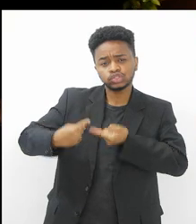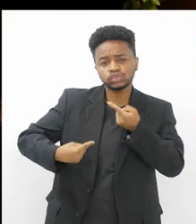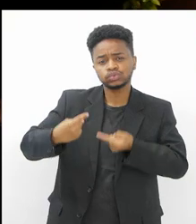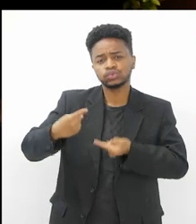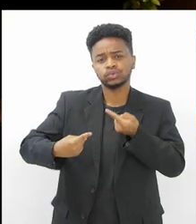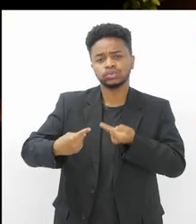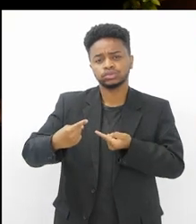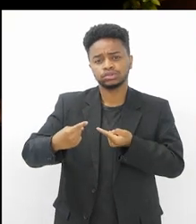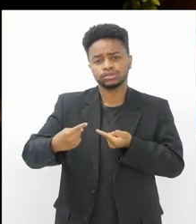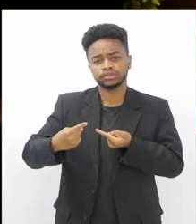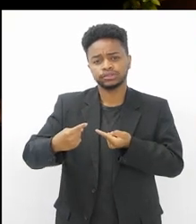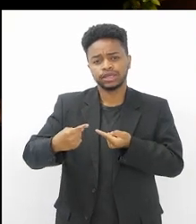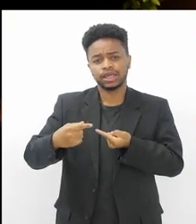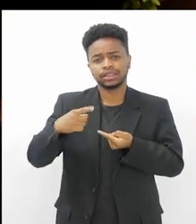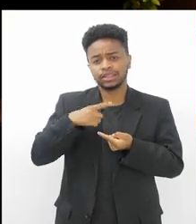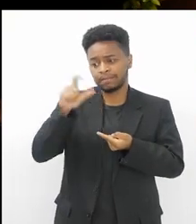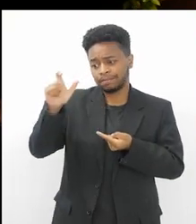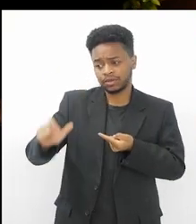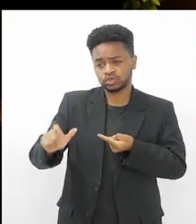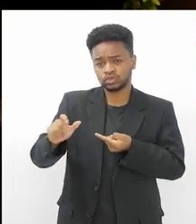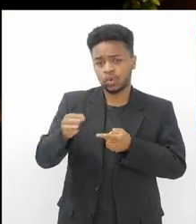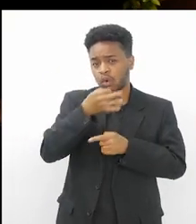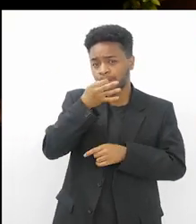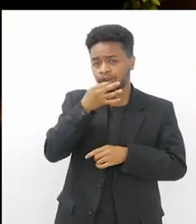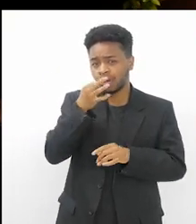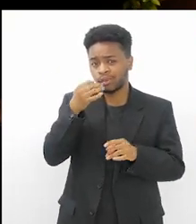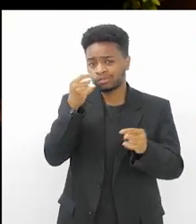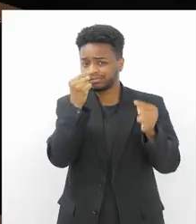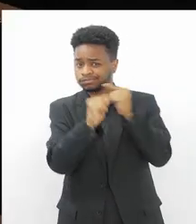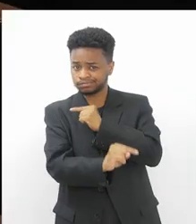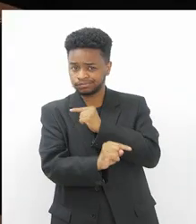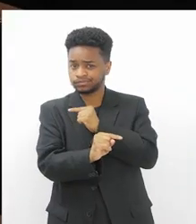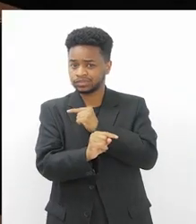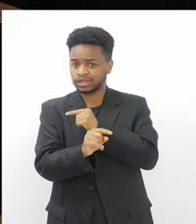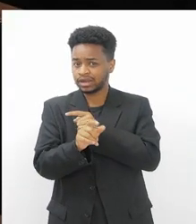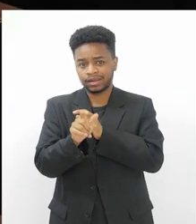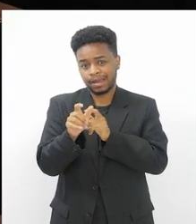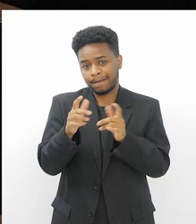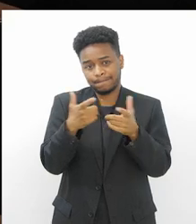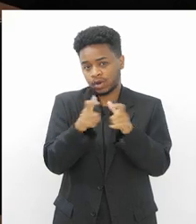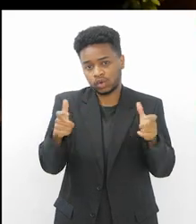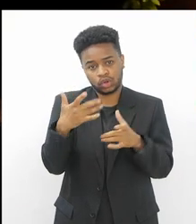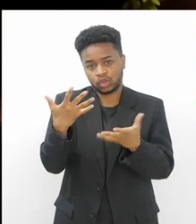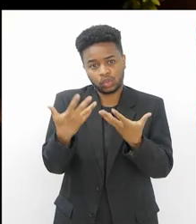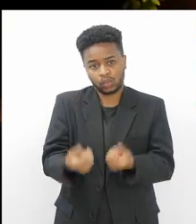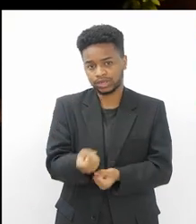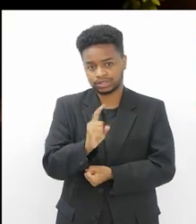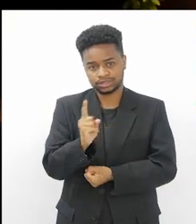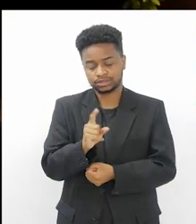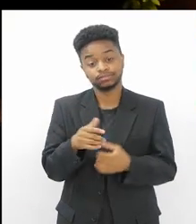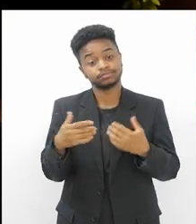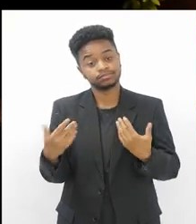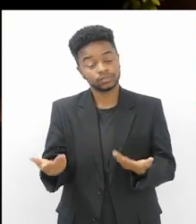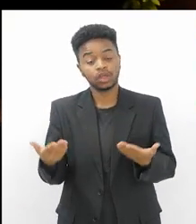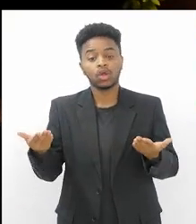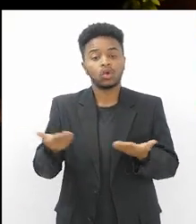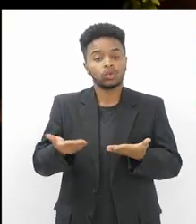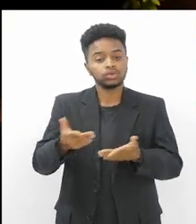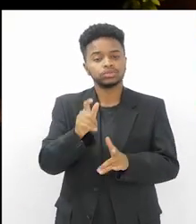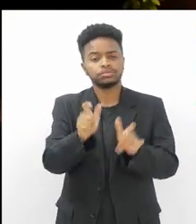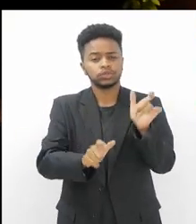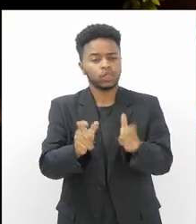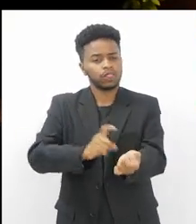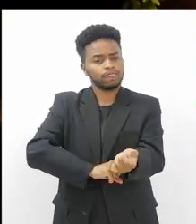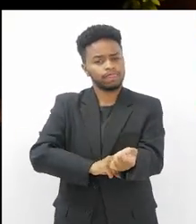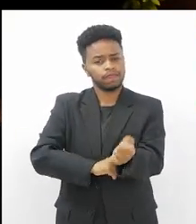você discutir e ter uma contradição, você tem pouca tolerância. Então, as pessoas hoje